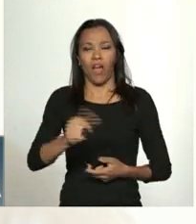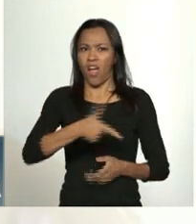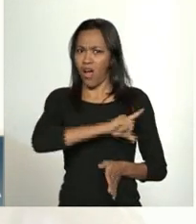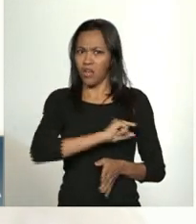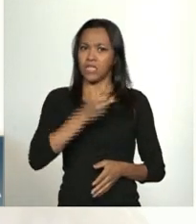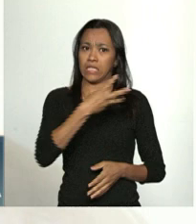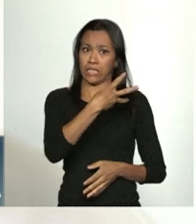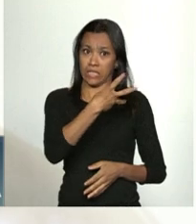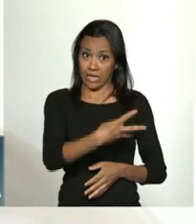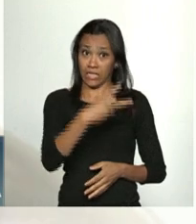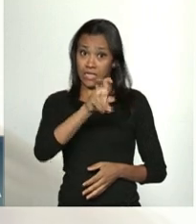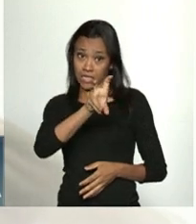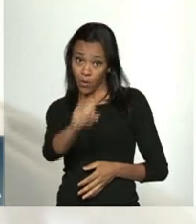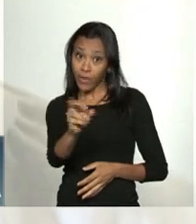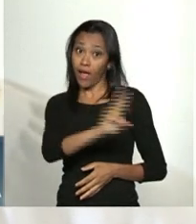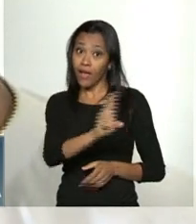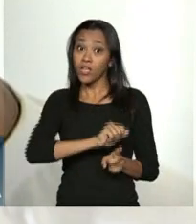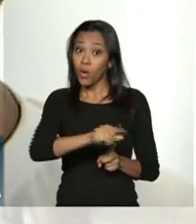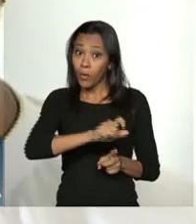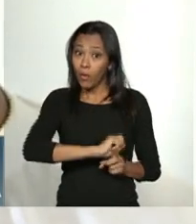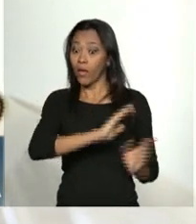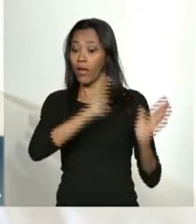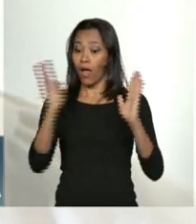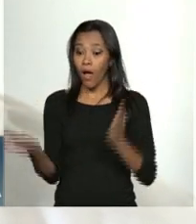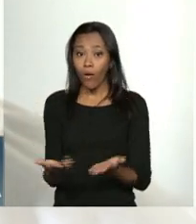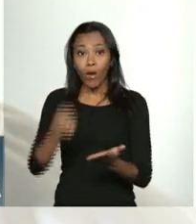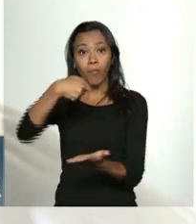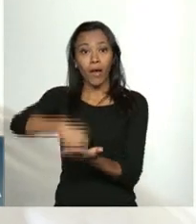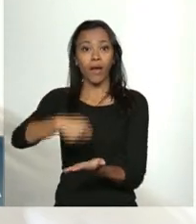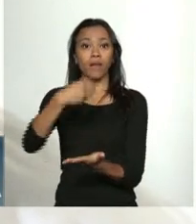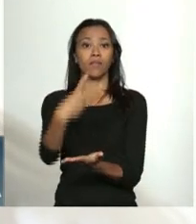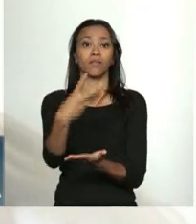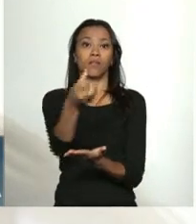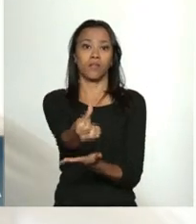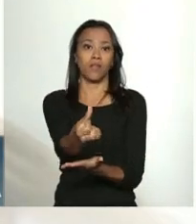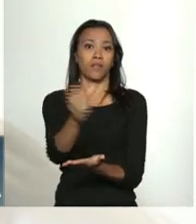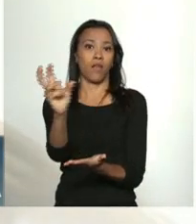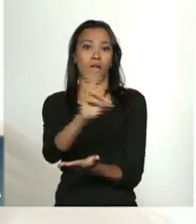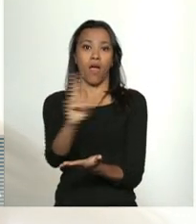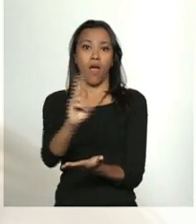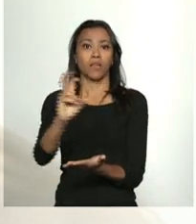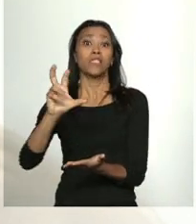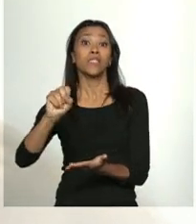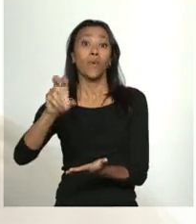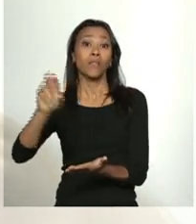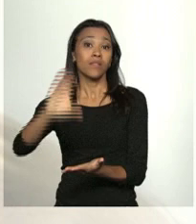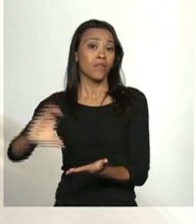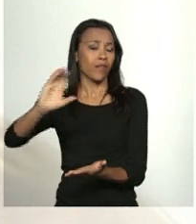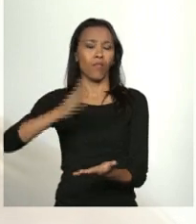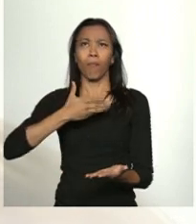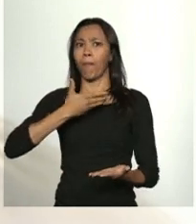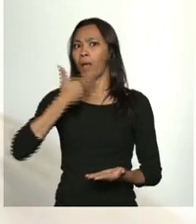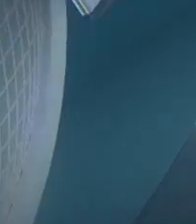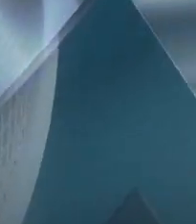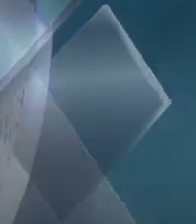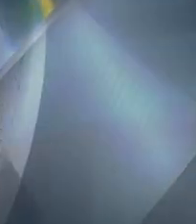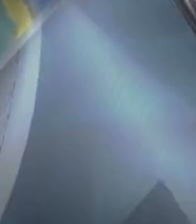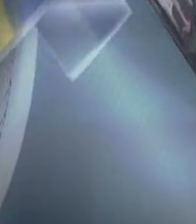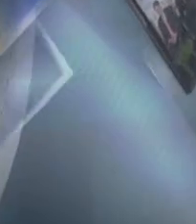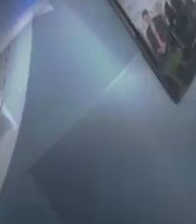pagava R$ 350, que agora vai pagar R$ 36,50, vai melhorar demais a nossa vida.